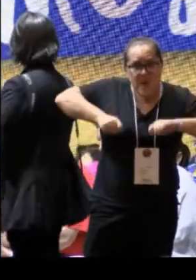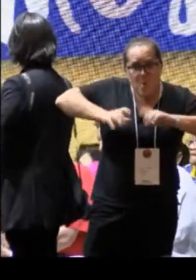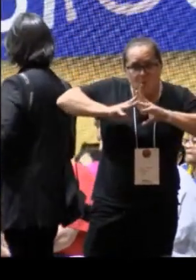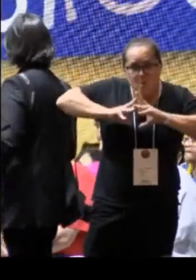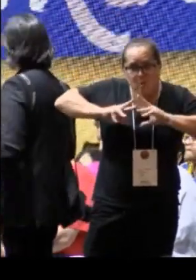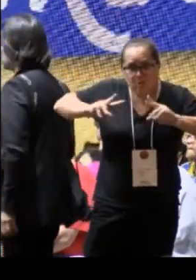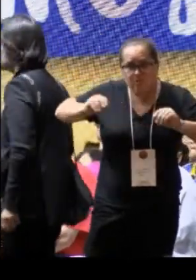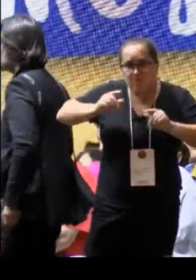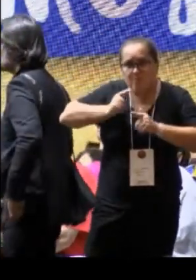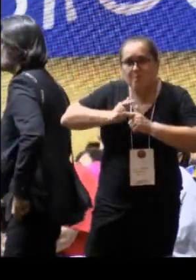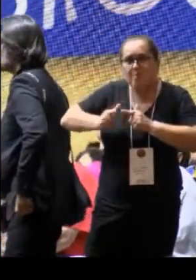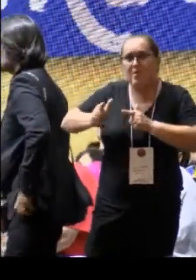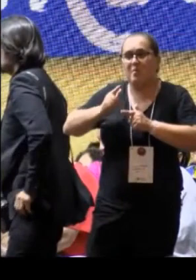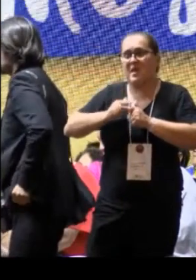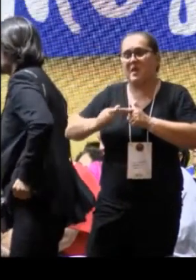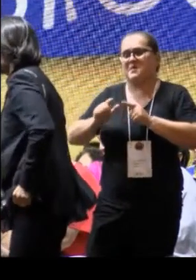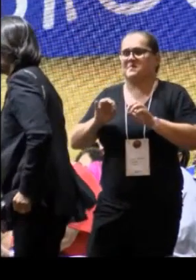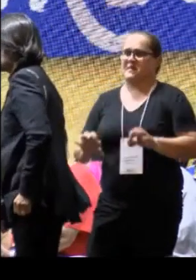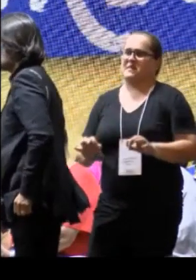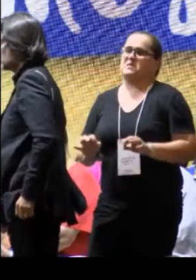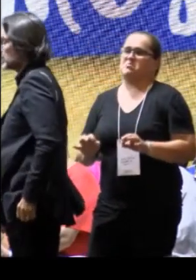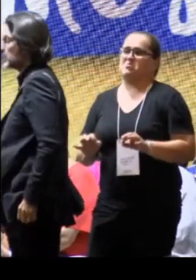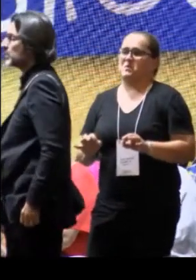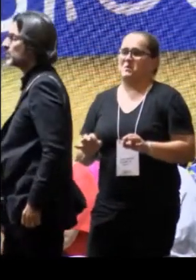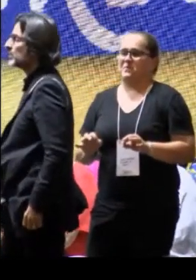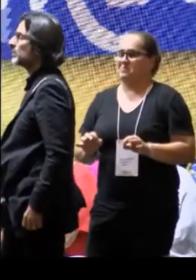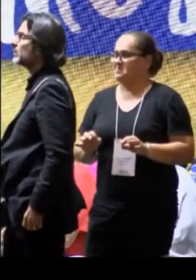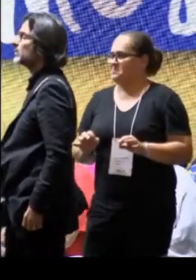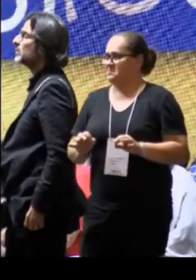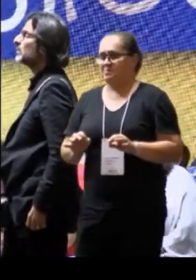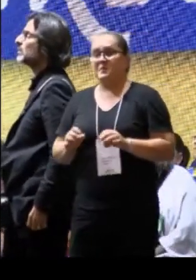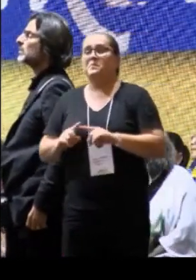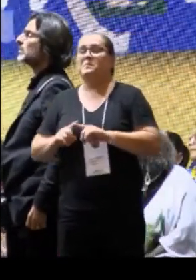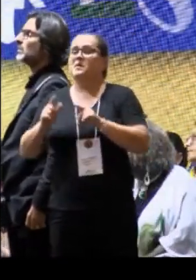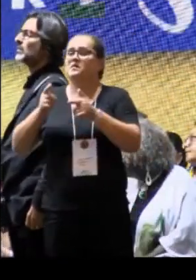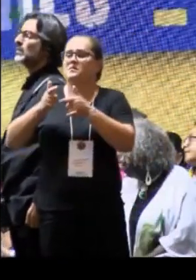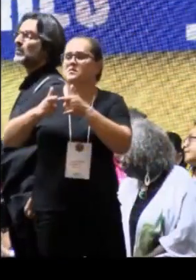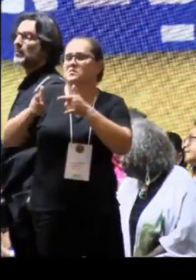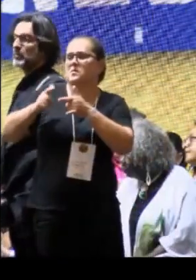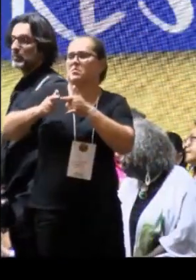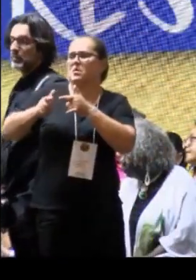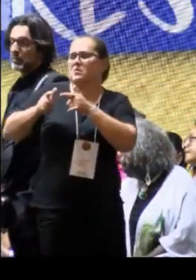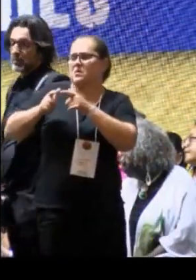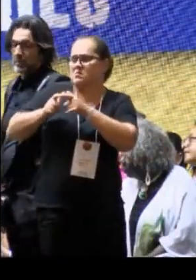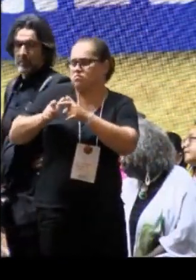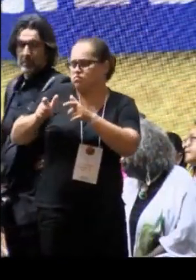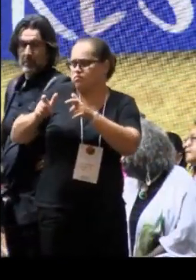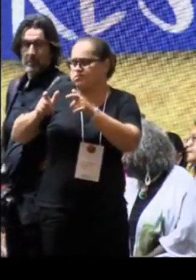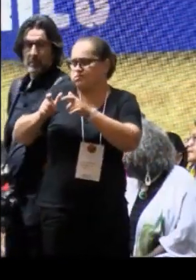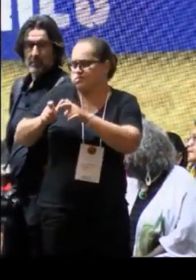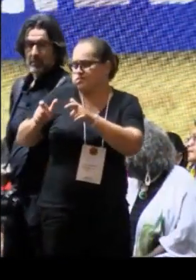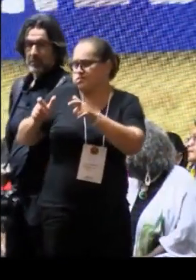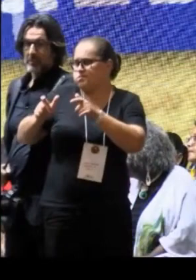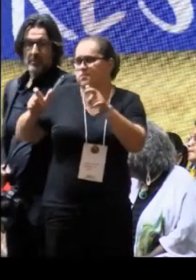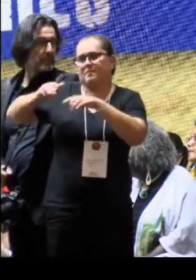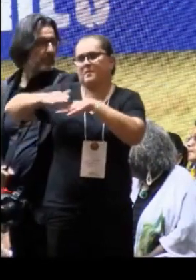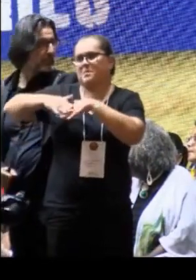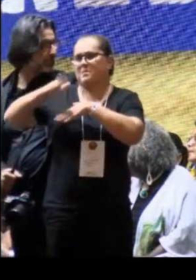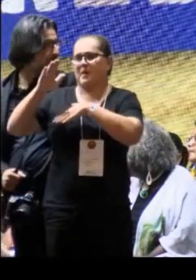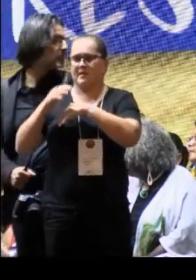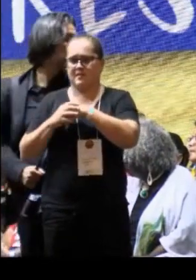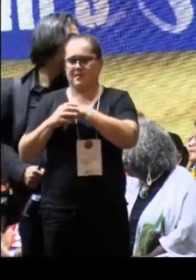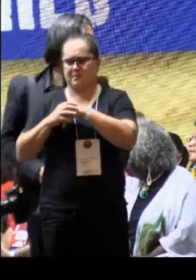mercado e do ajuste fiscal. E os problemas só se agravaram ainda mais.